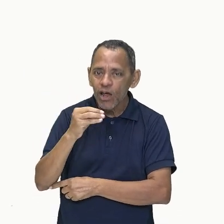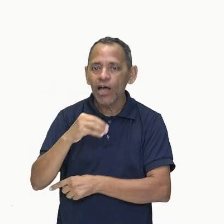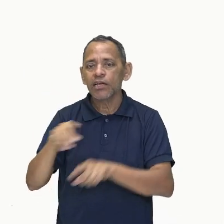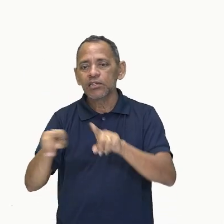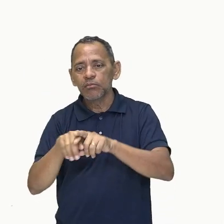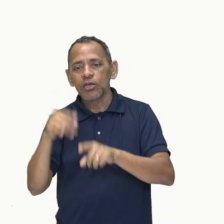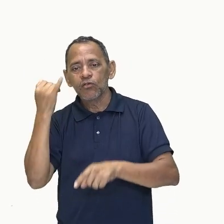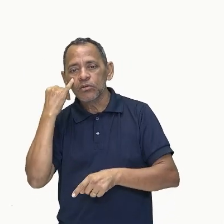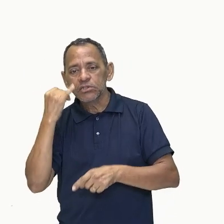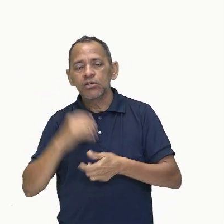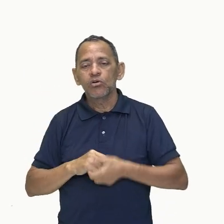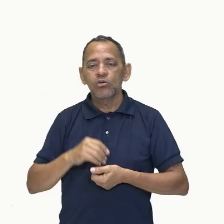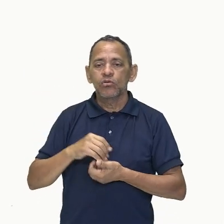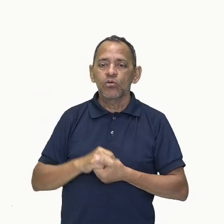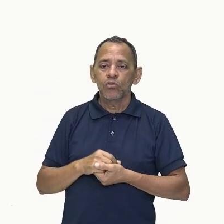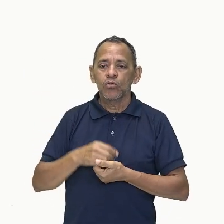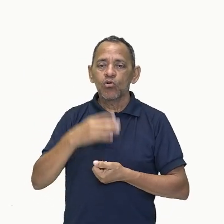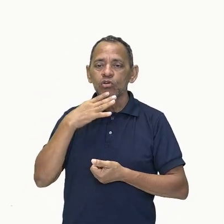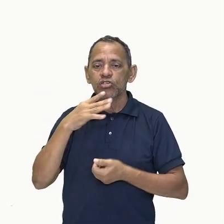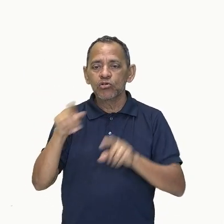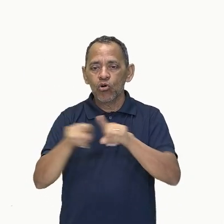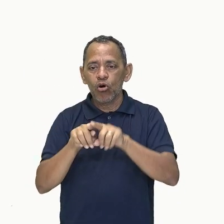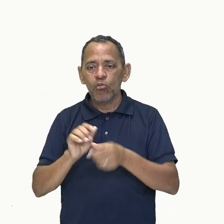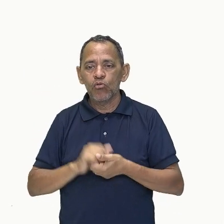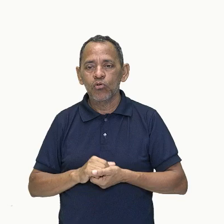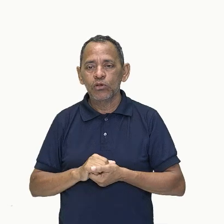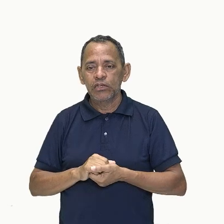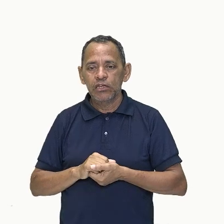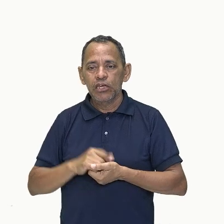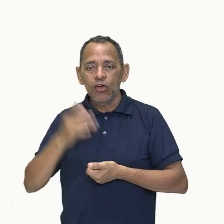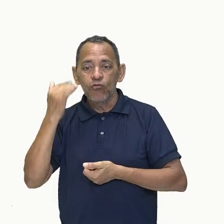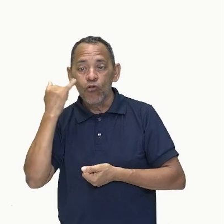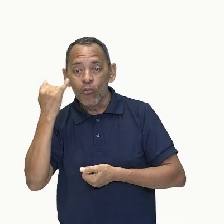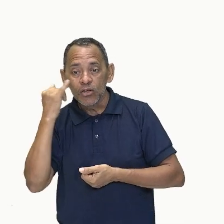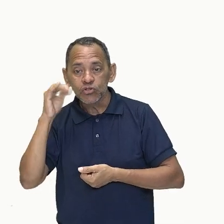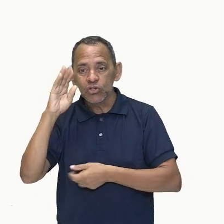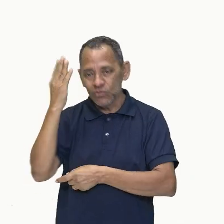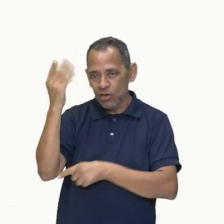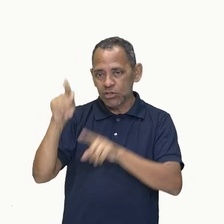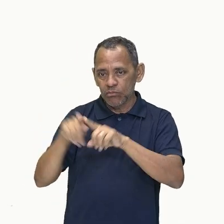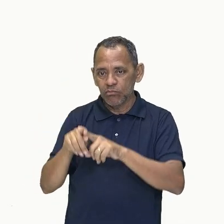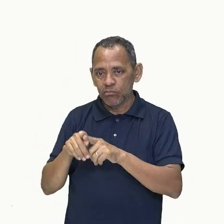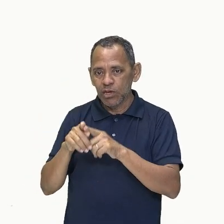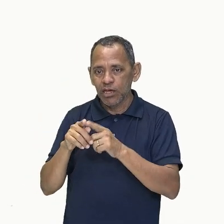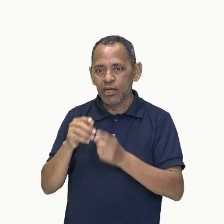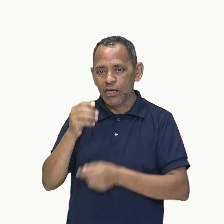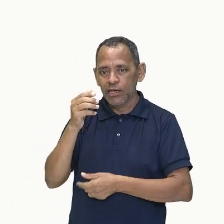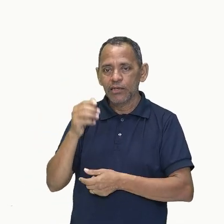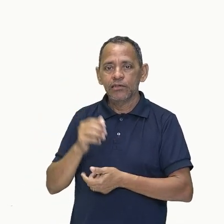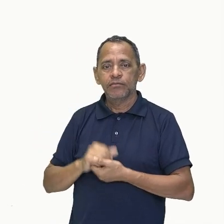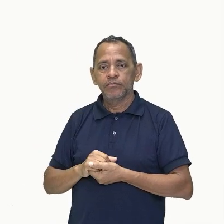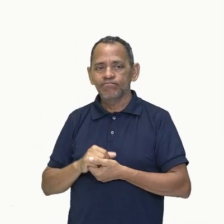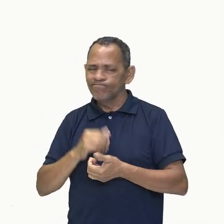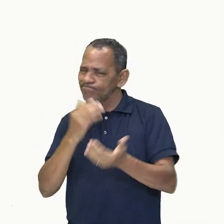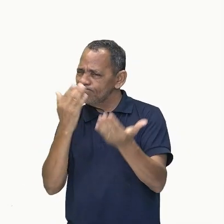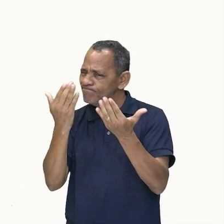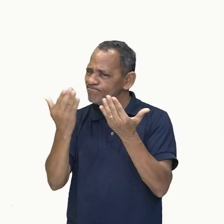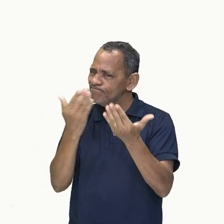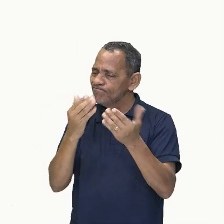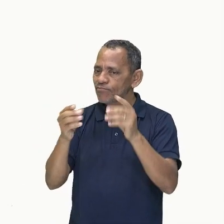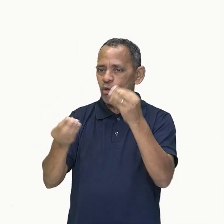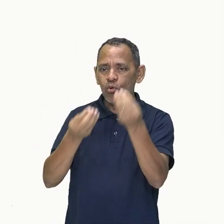conhecemos como fake news exploram aí o medo e a desconfiança, ligando vacinas a doenças crônicas ou